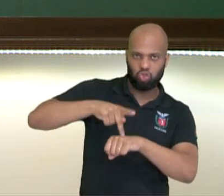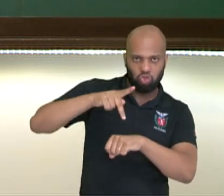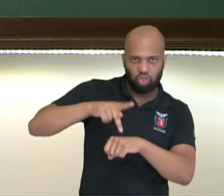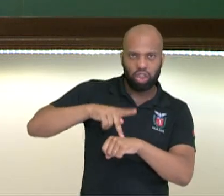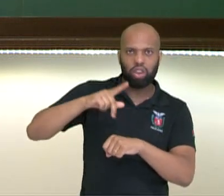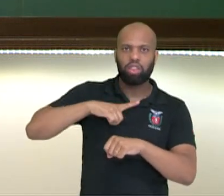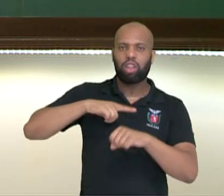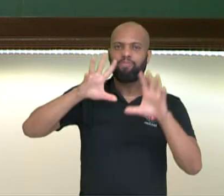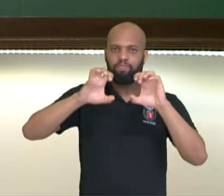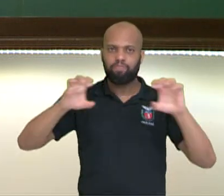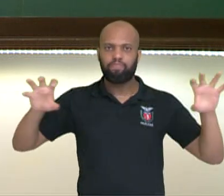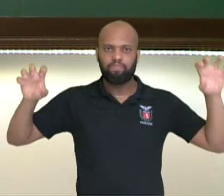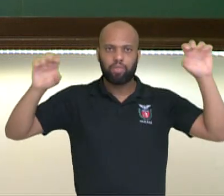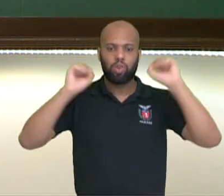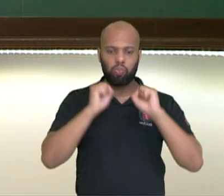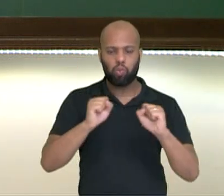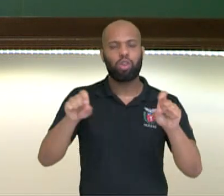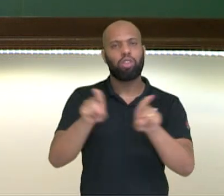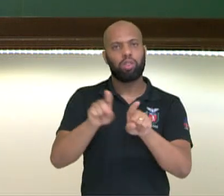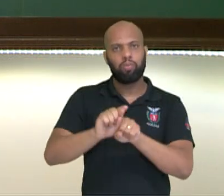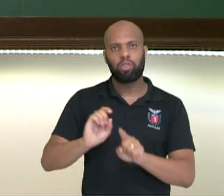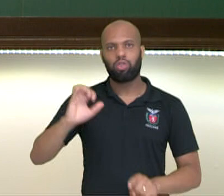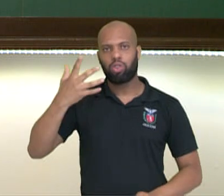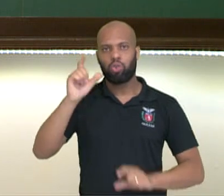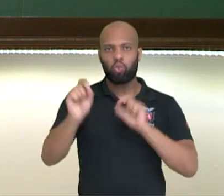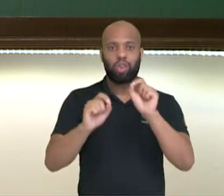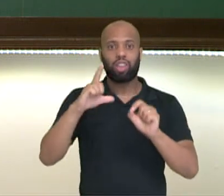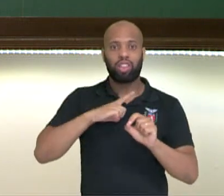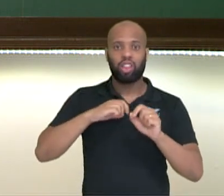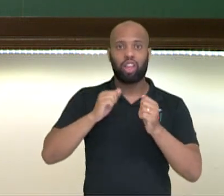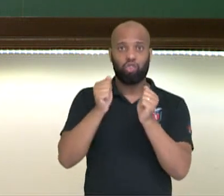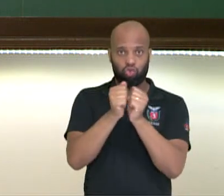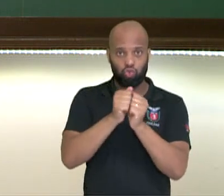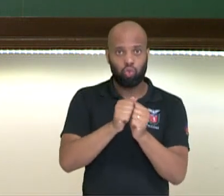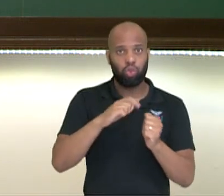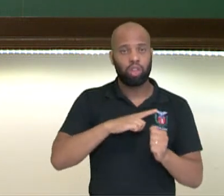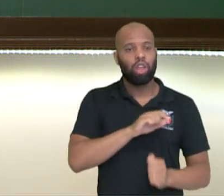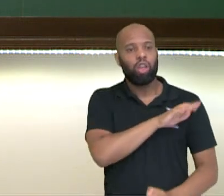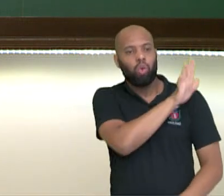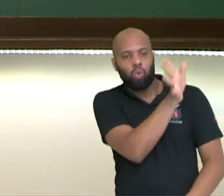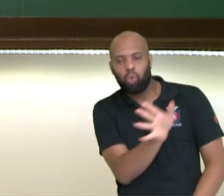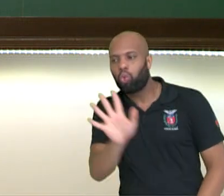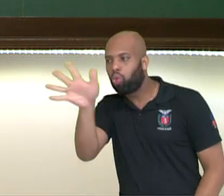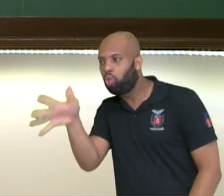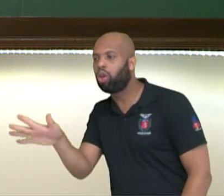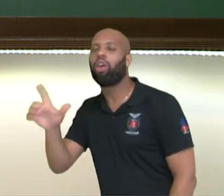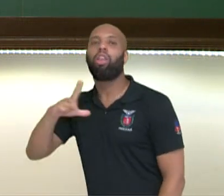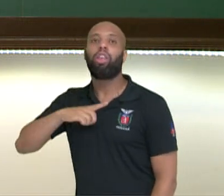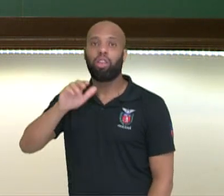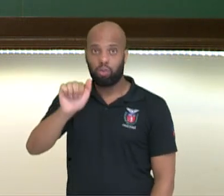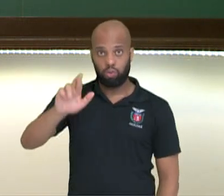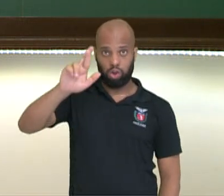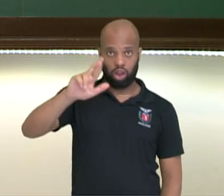nuvem, pode ocorrer também nessas correntes de ar, atrito entre os próprios cristais de gelo nas nuvens. E esse atrito entre